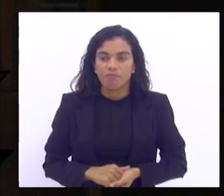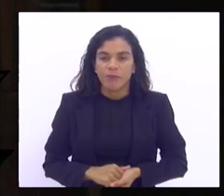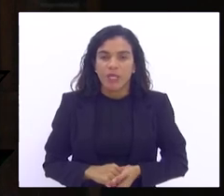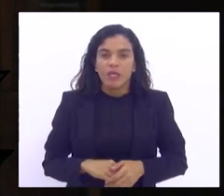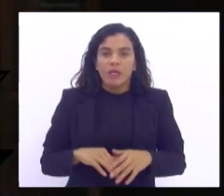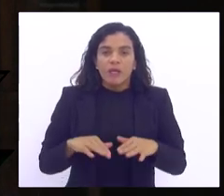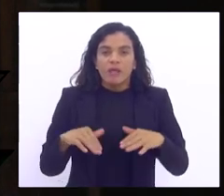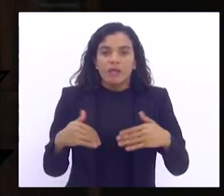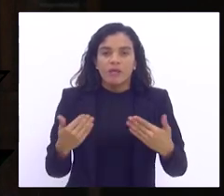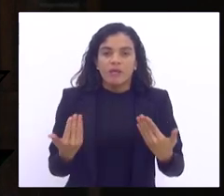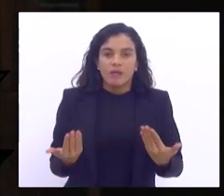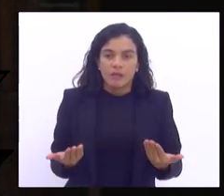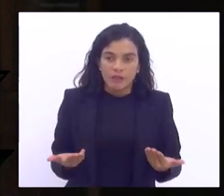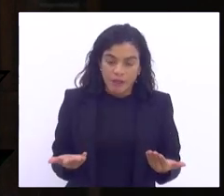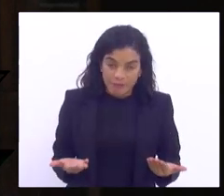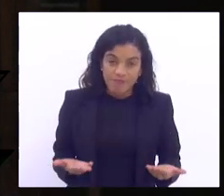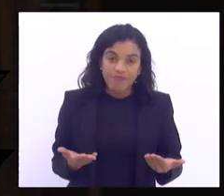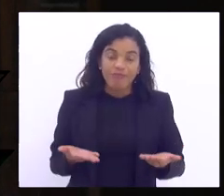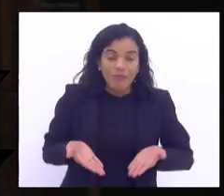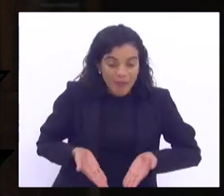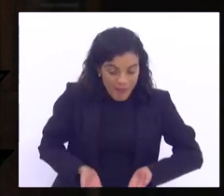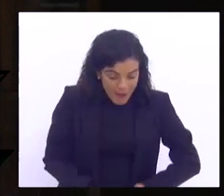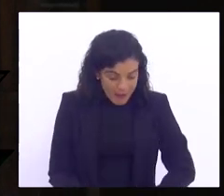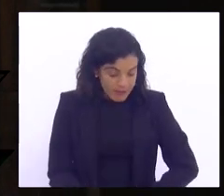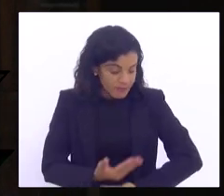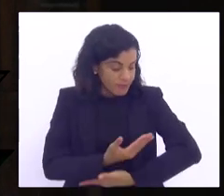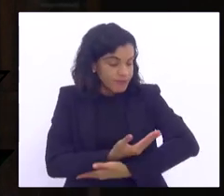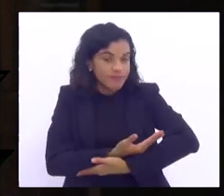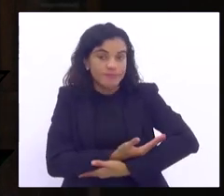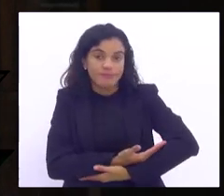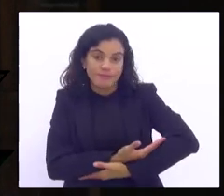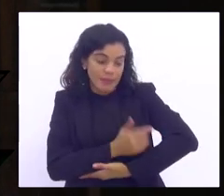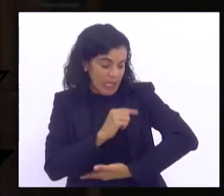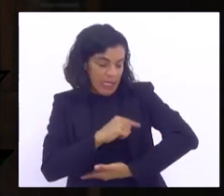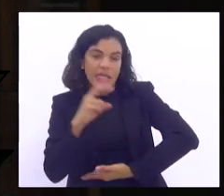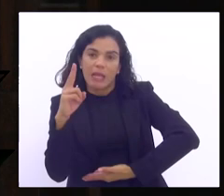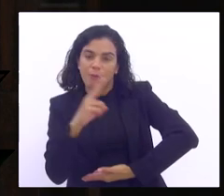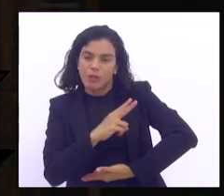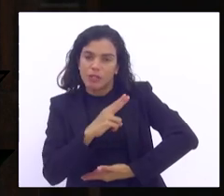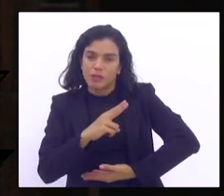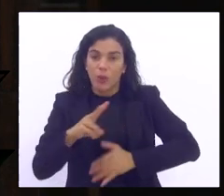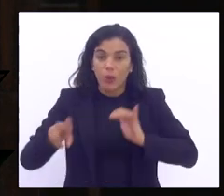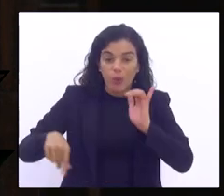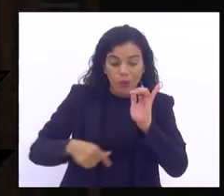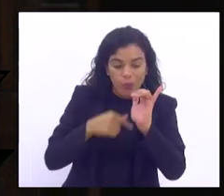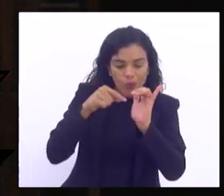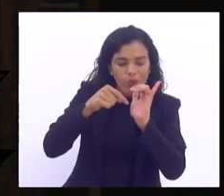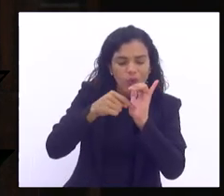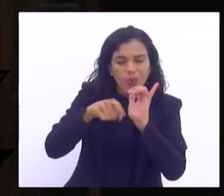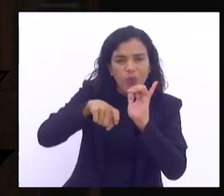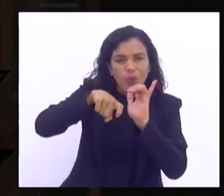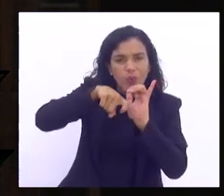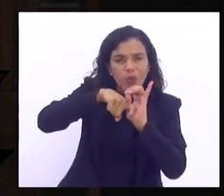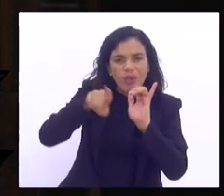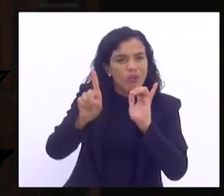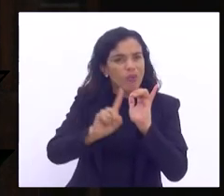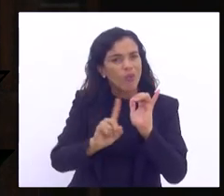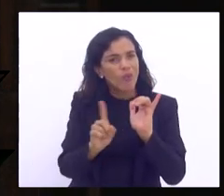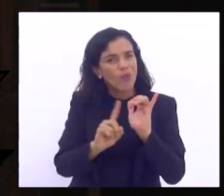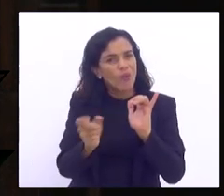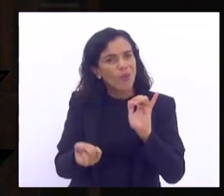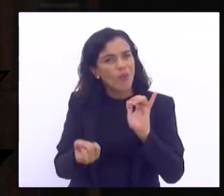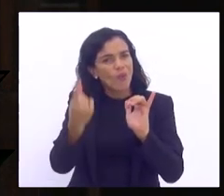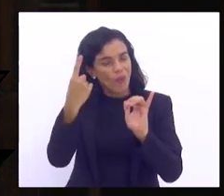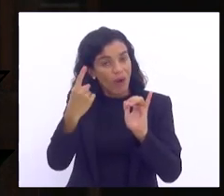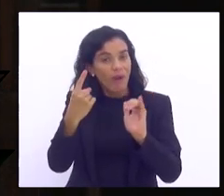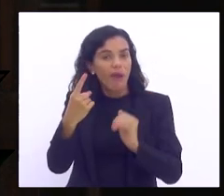Então, fora do útero, ele é protegido. Dentro do útero, não. Então, isso